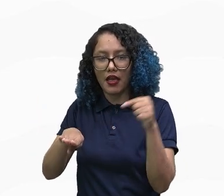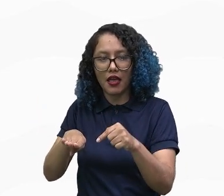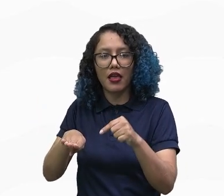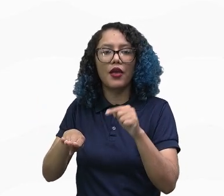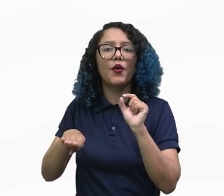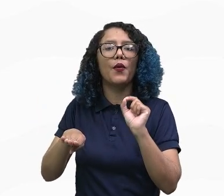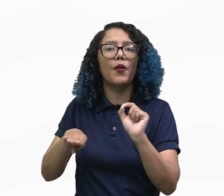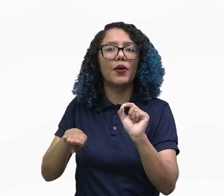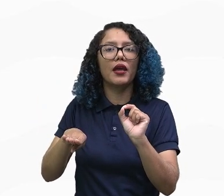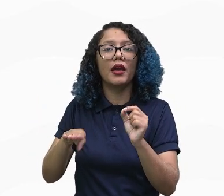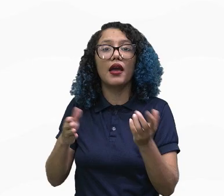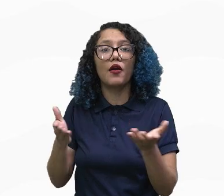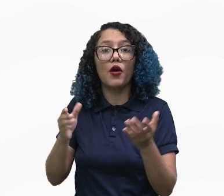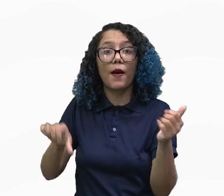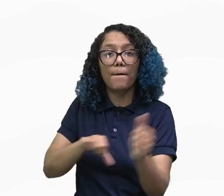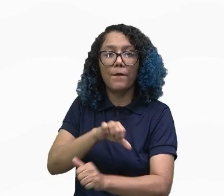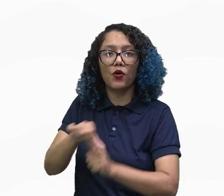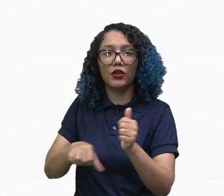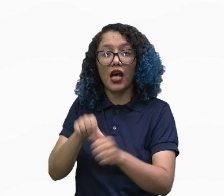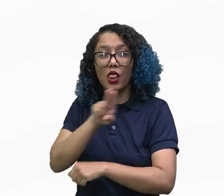esse processo de